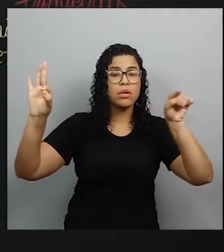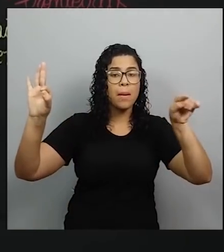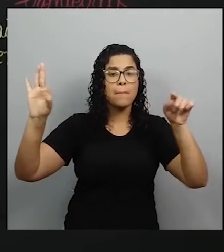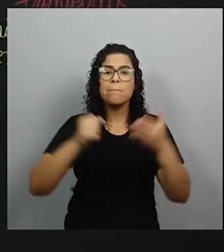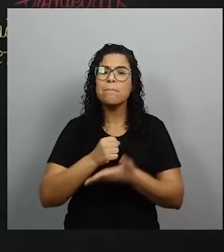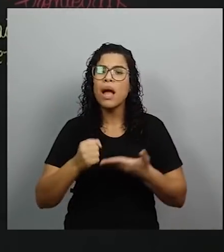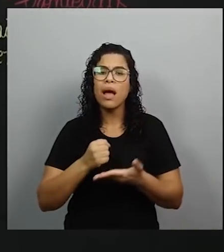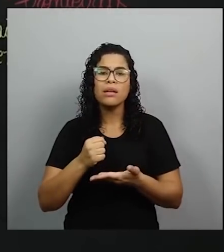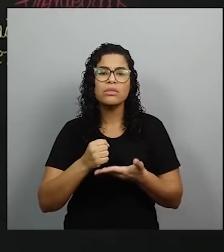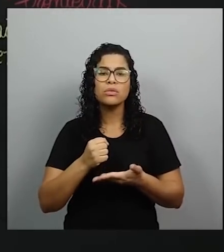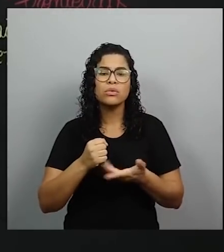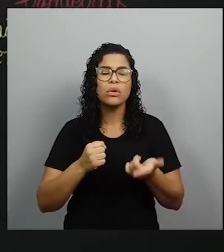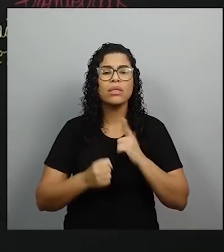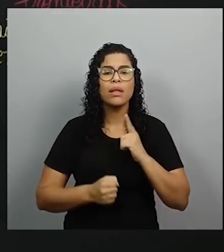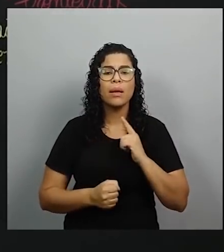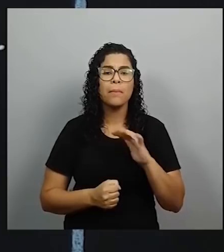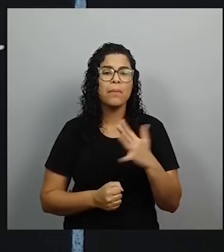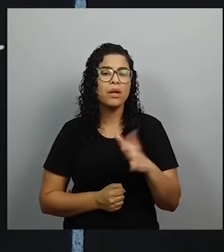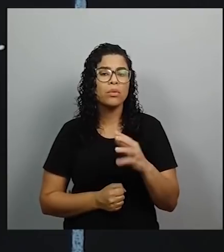De 34